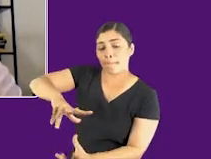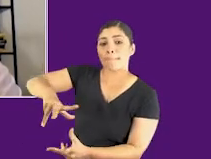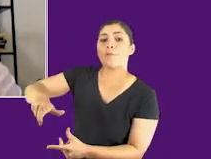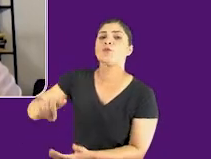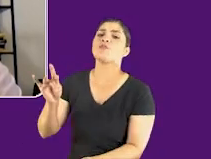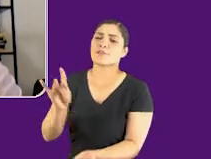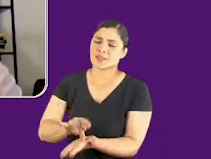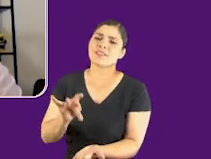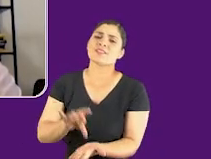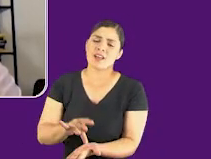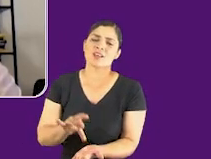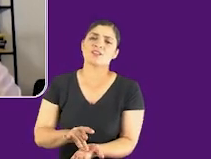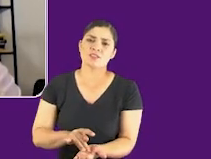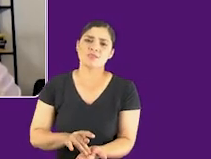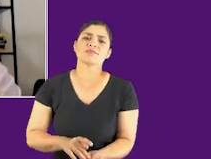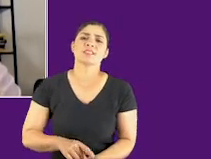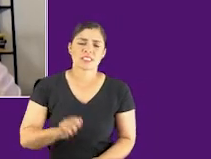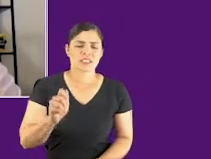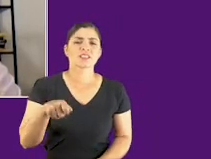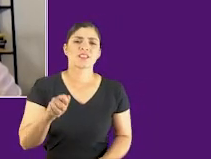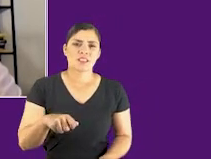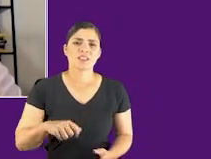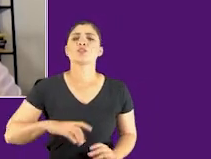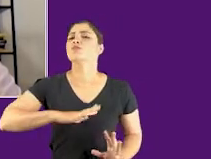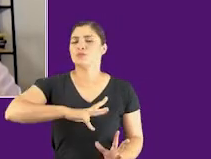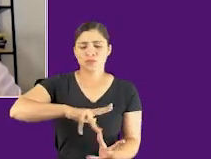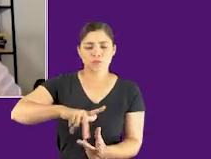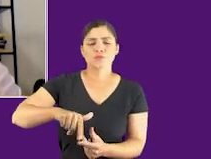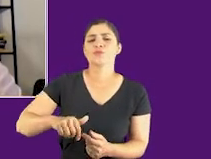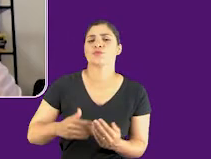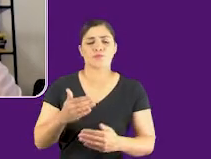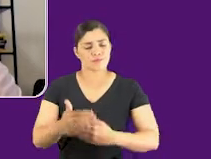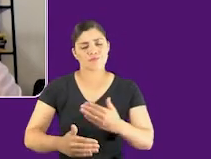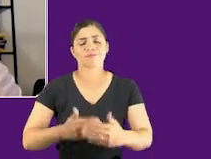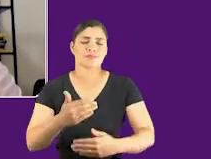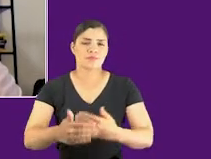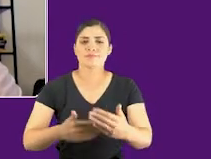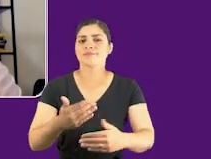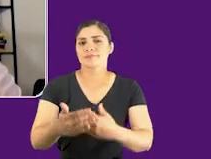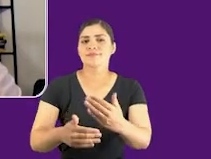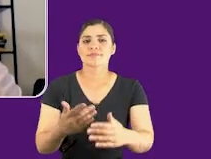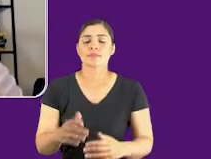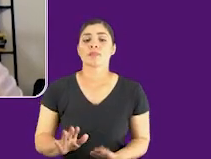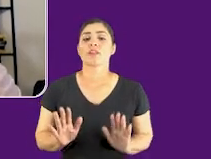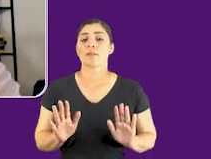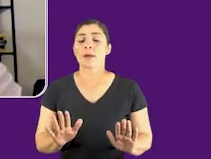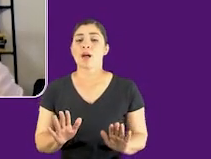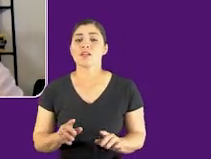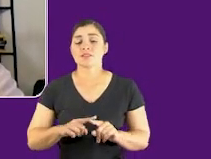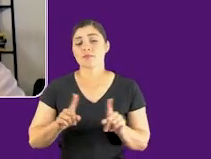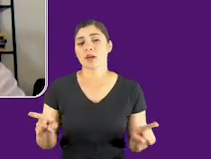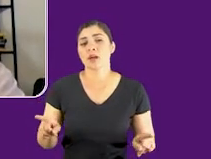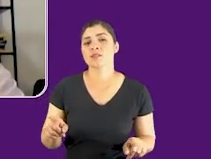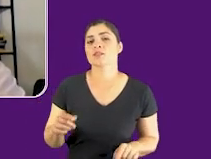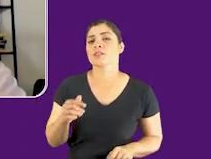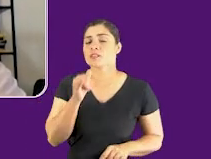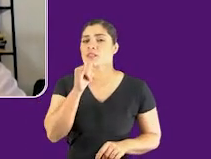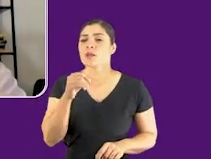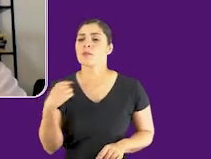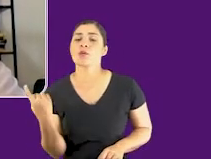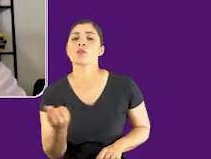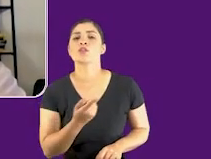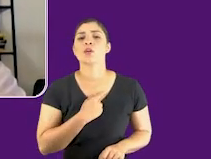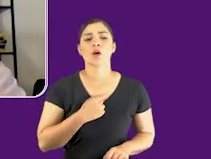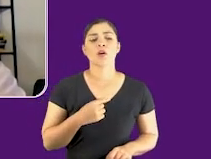Então vai acontecer isso e cada vez mais e a uma nova forma de fazer as coisas agora nós para você